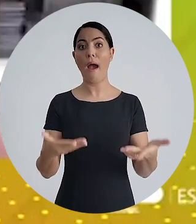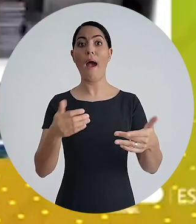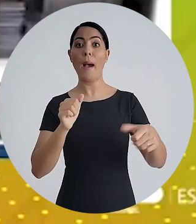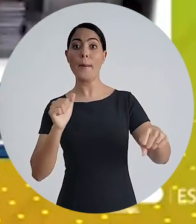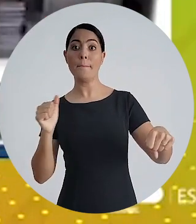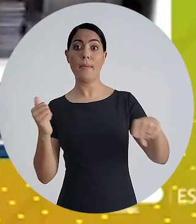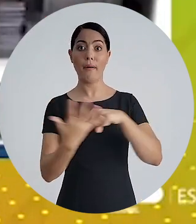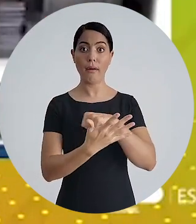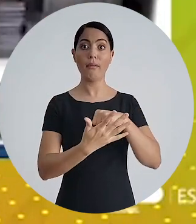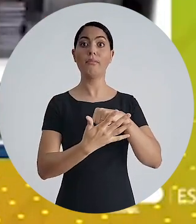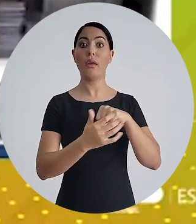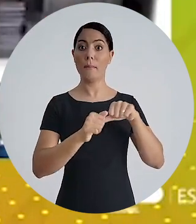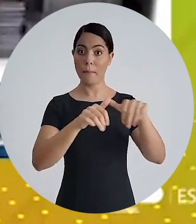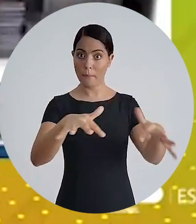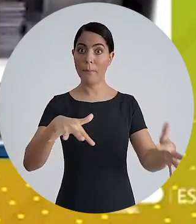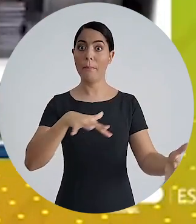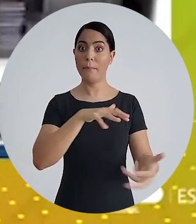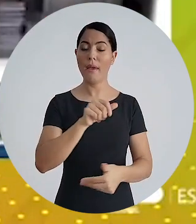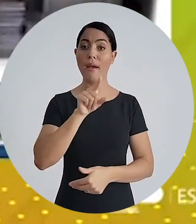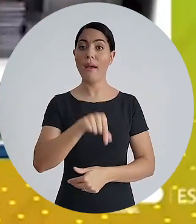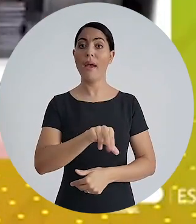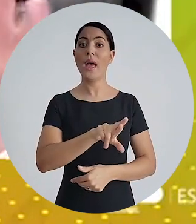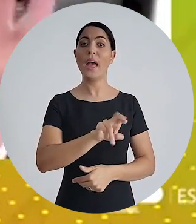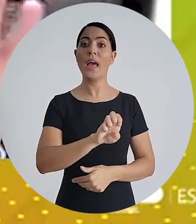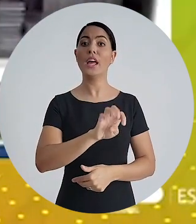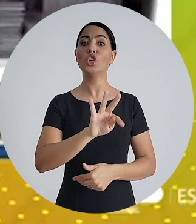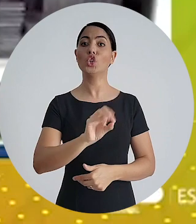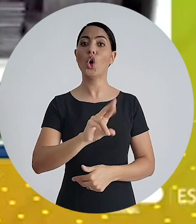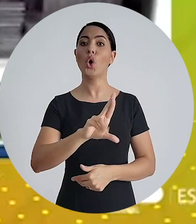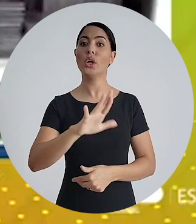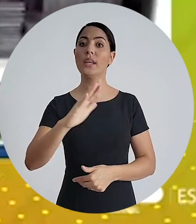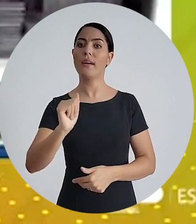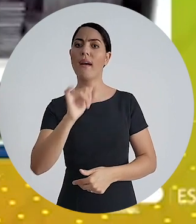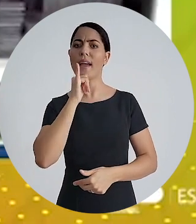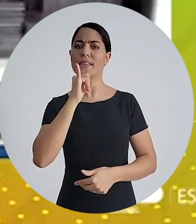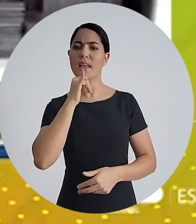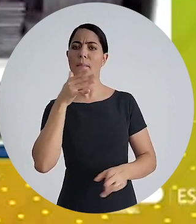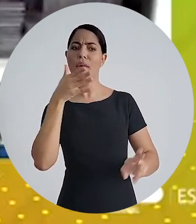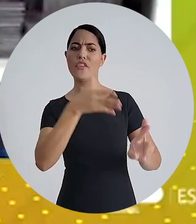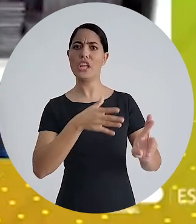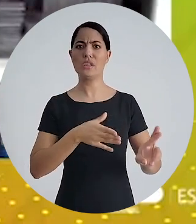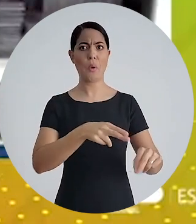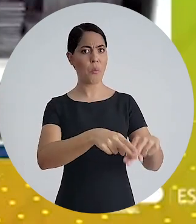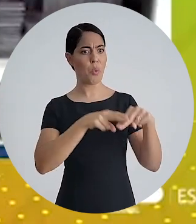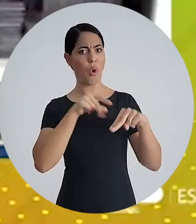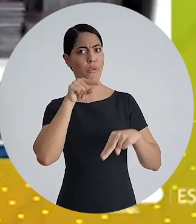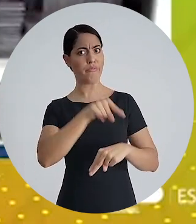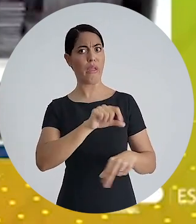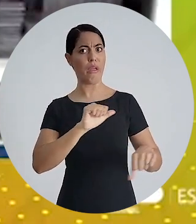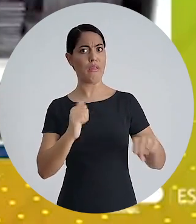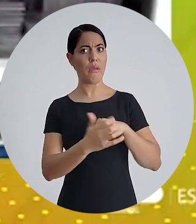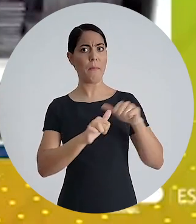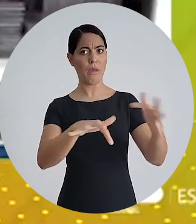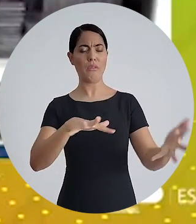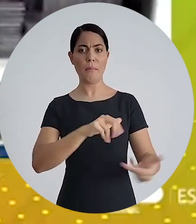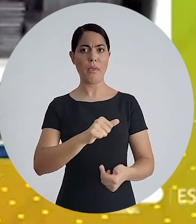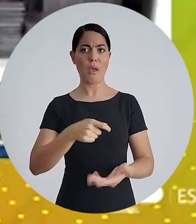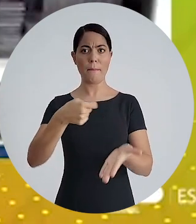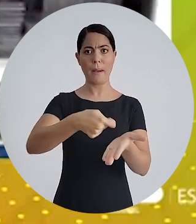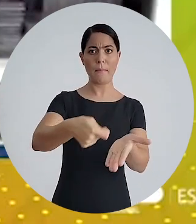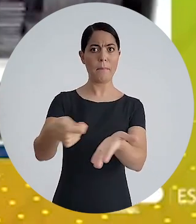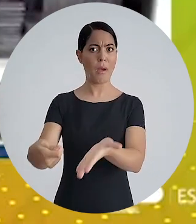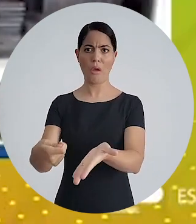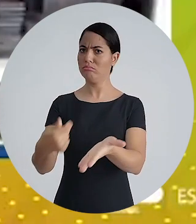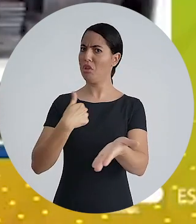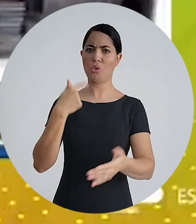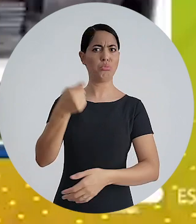argumento, um lance de retórica, simplesmente para dizer, olha, por conta da pandemia, eu não pago mais o